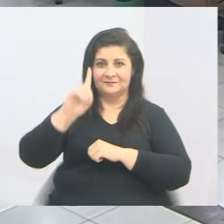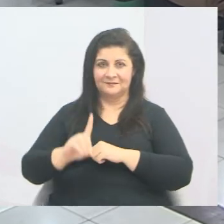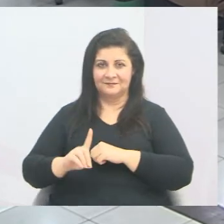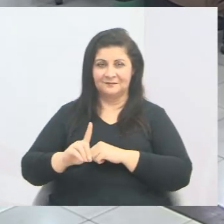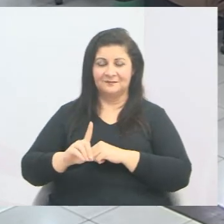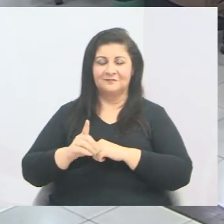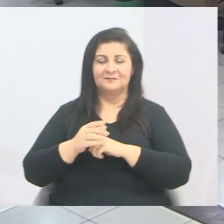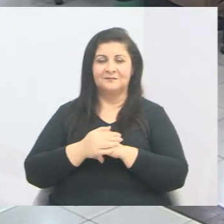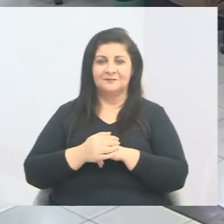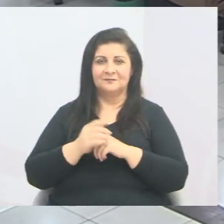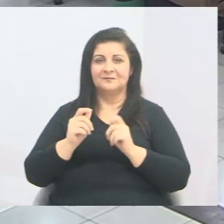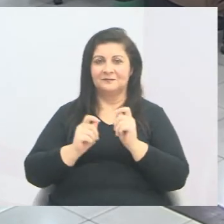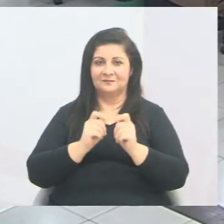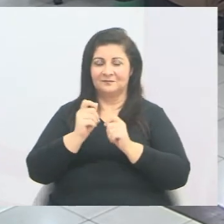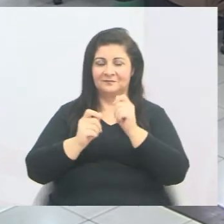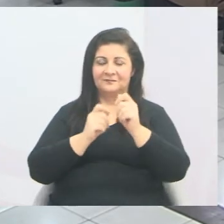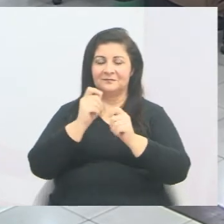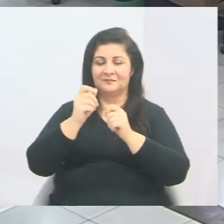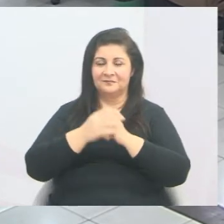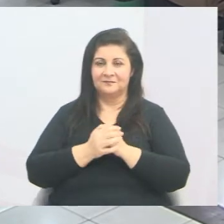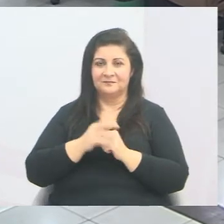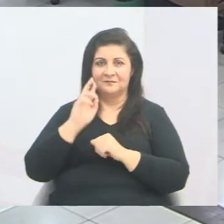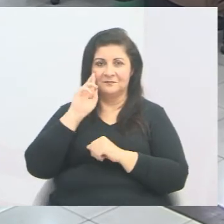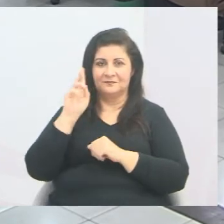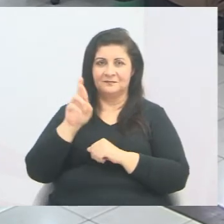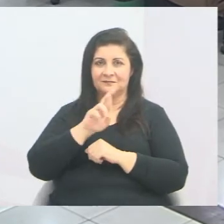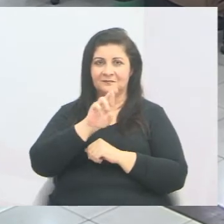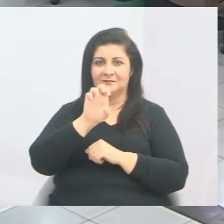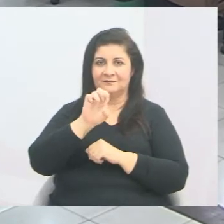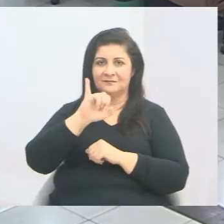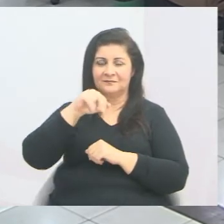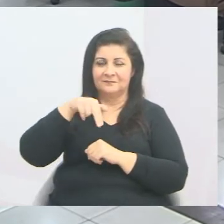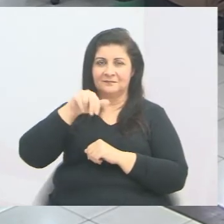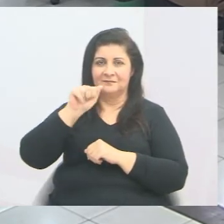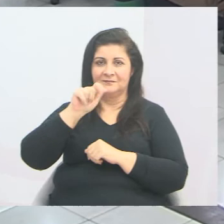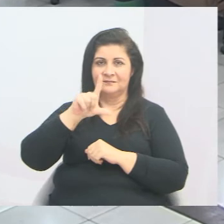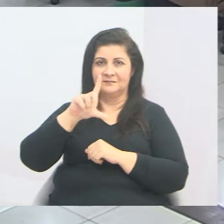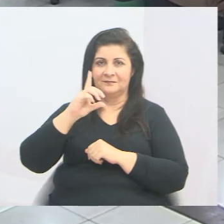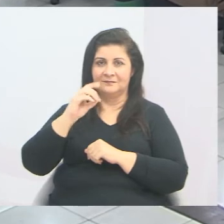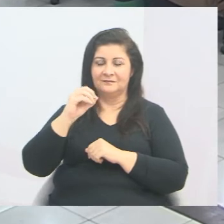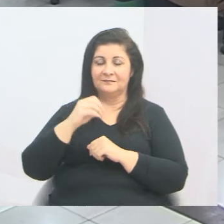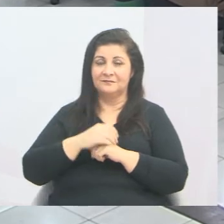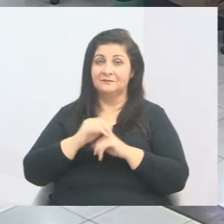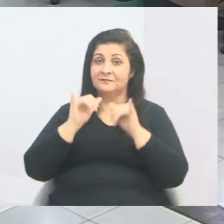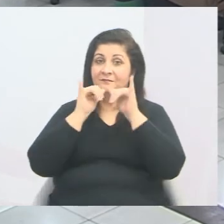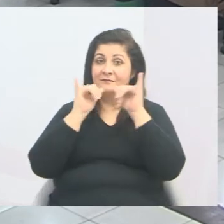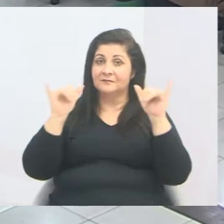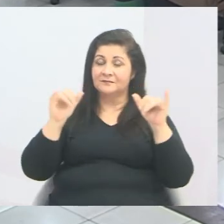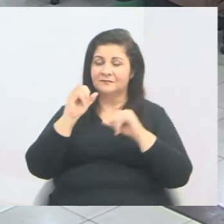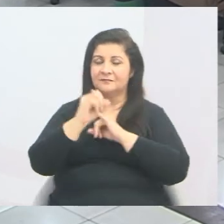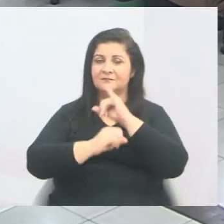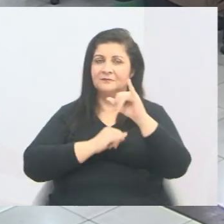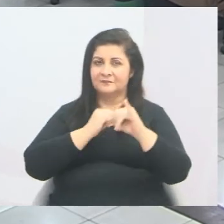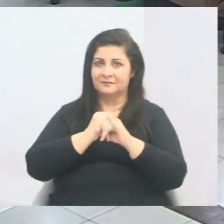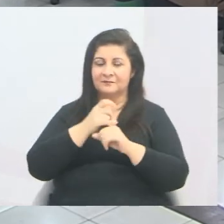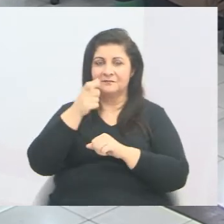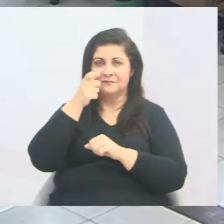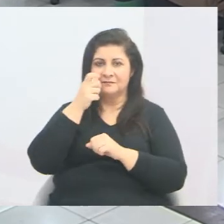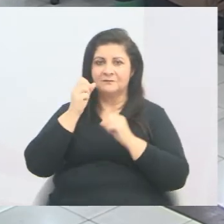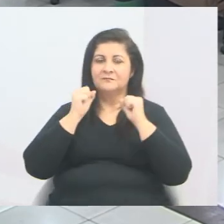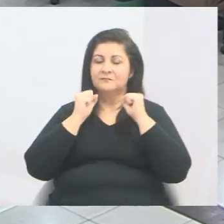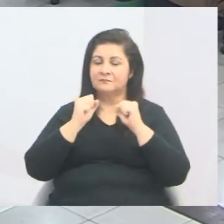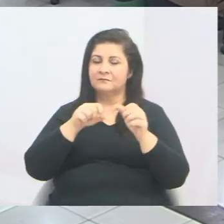finanças do Prefeito Municipal, o senhor Reinaldo Priante. Informo que os internautas que nos assistem ao vivo podem